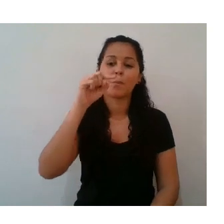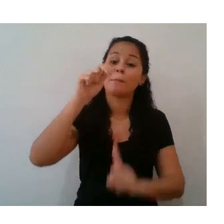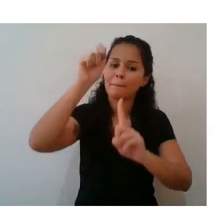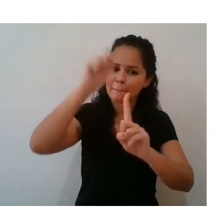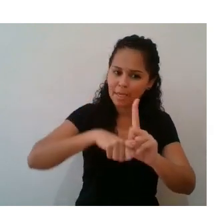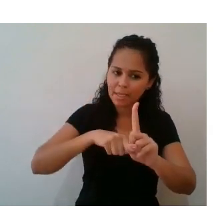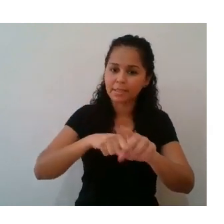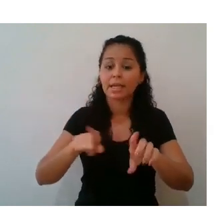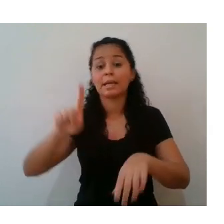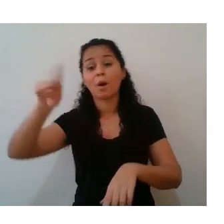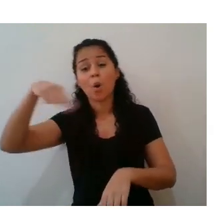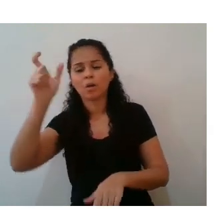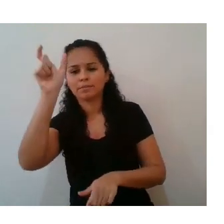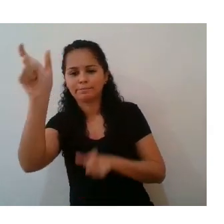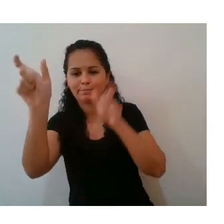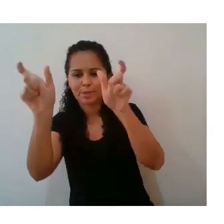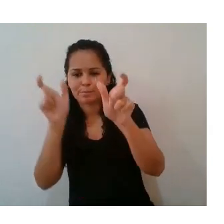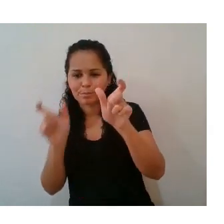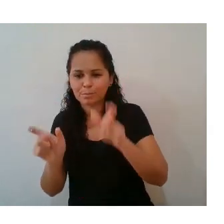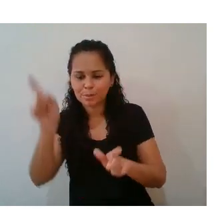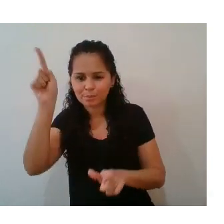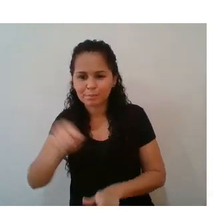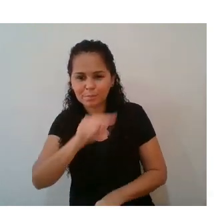multiplicação, uma outra regra de 3 minúscula para o valor